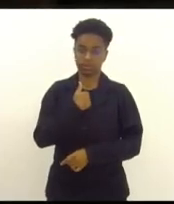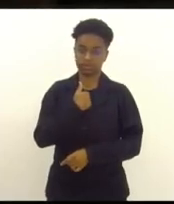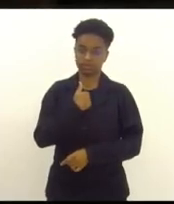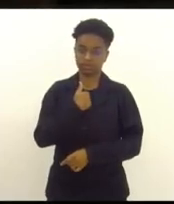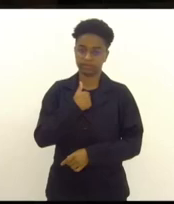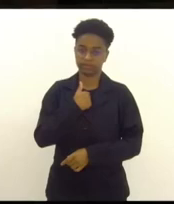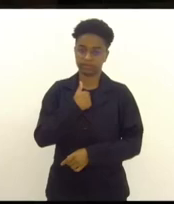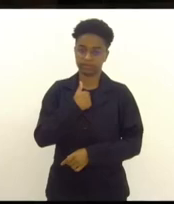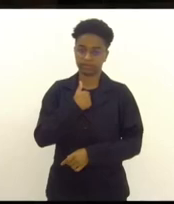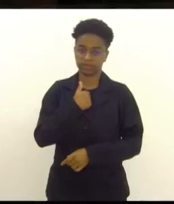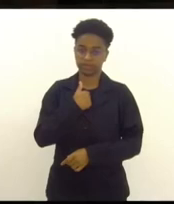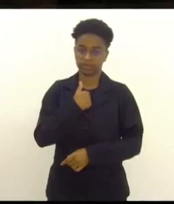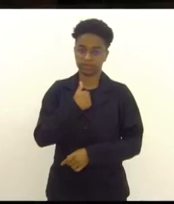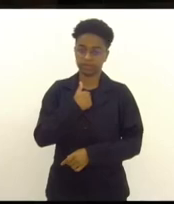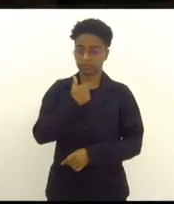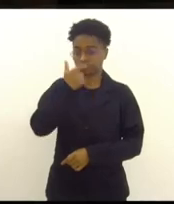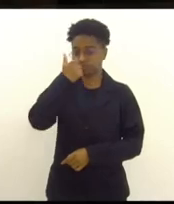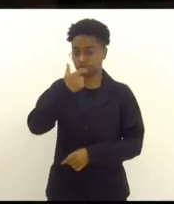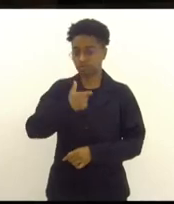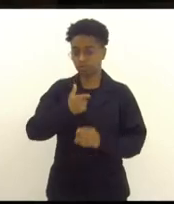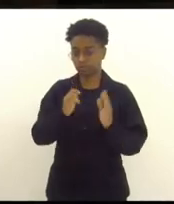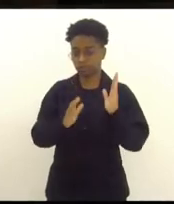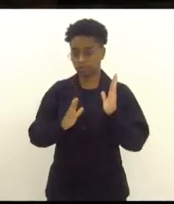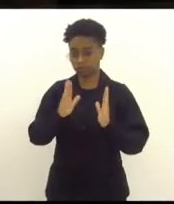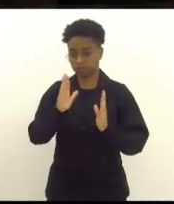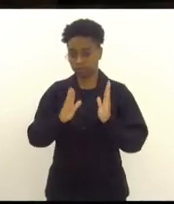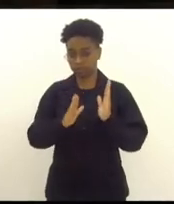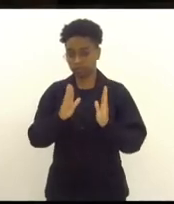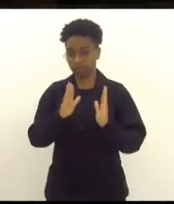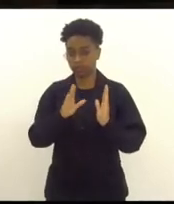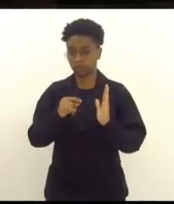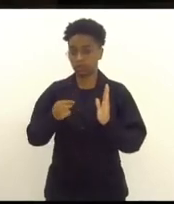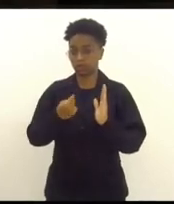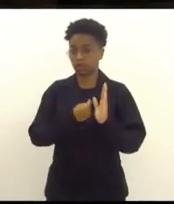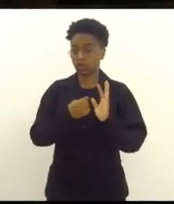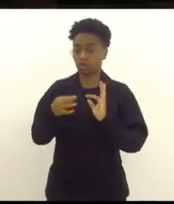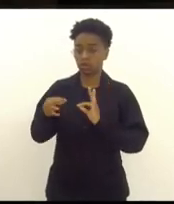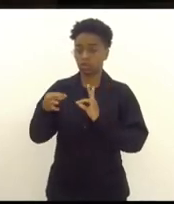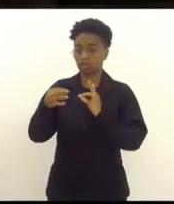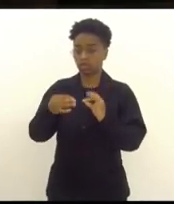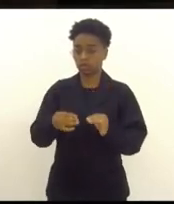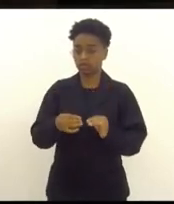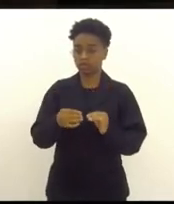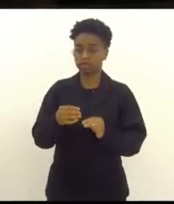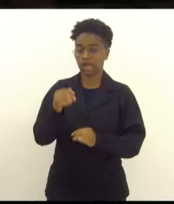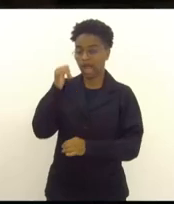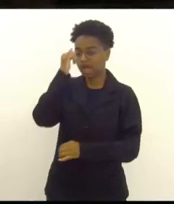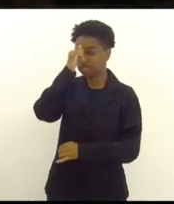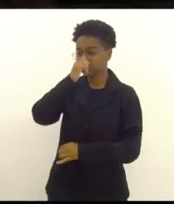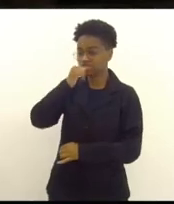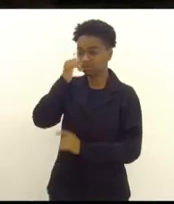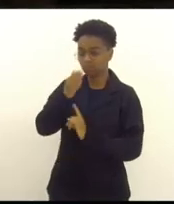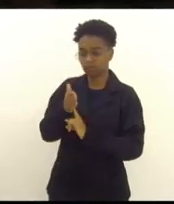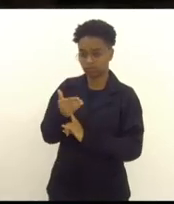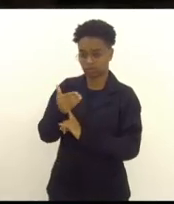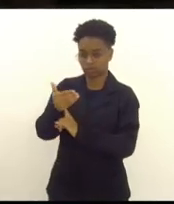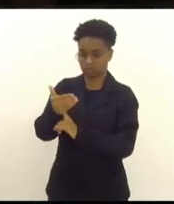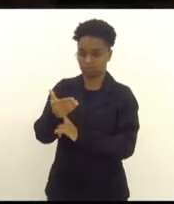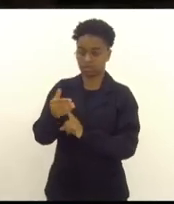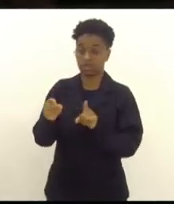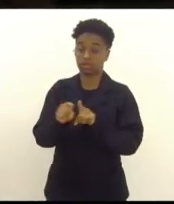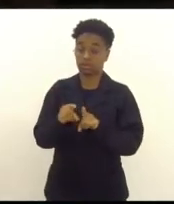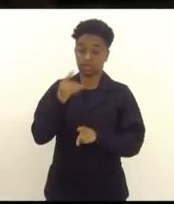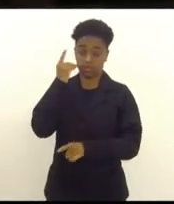sou da época que todos nós éramos analógicos até